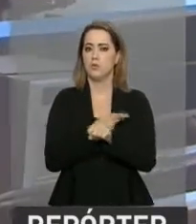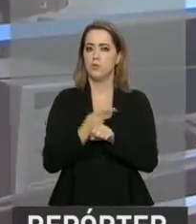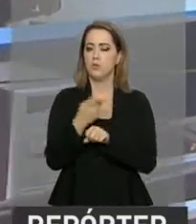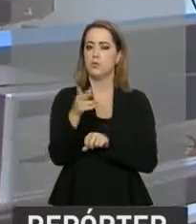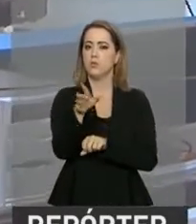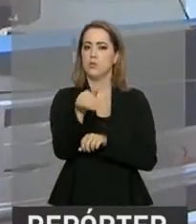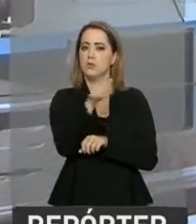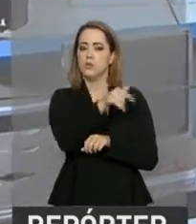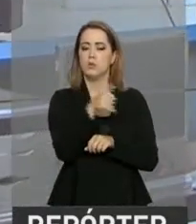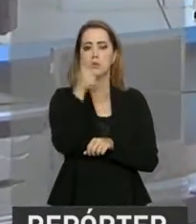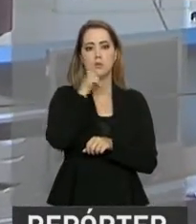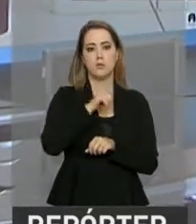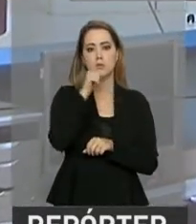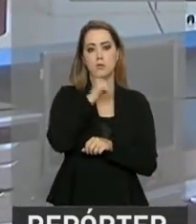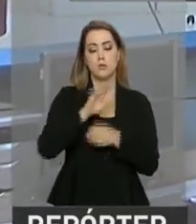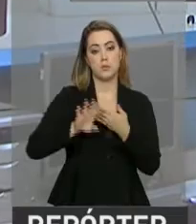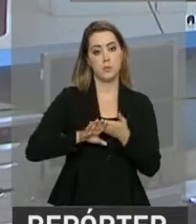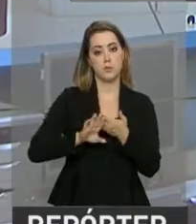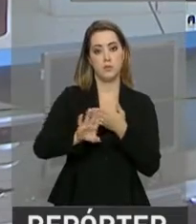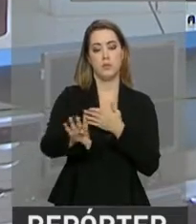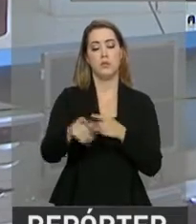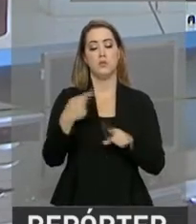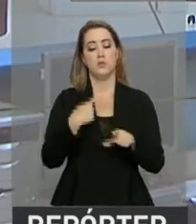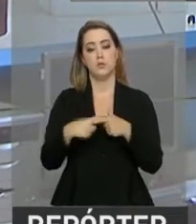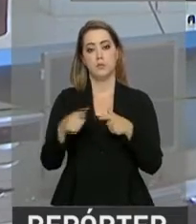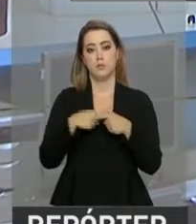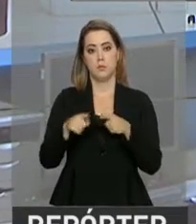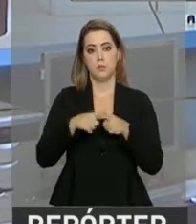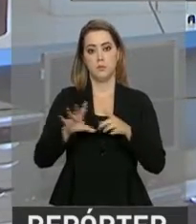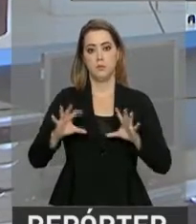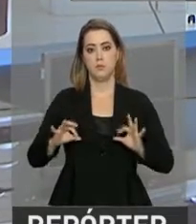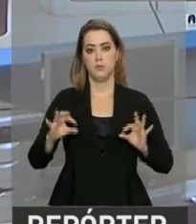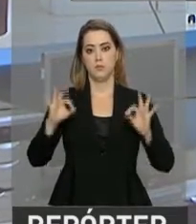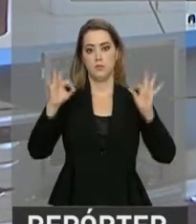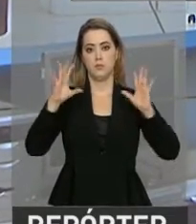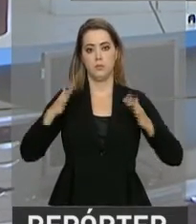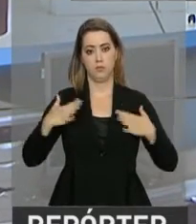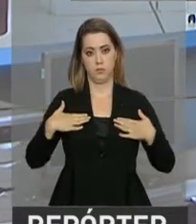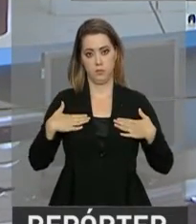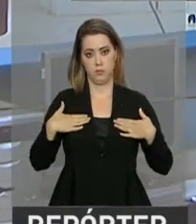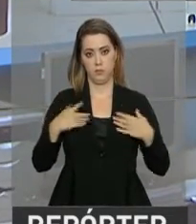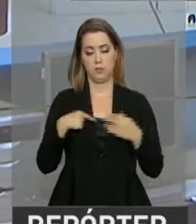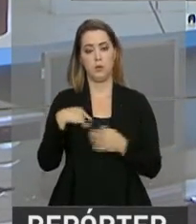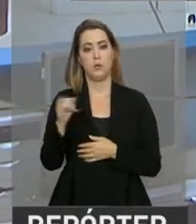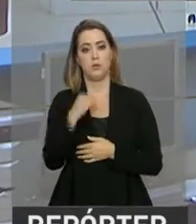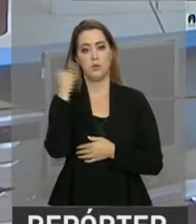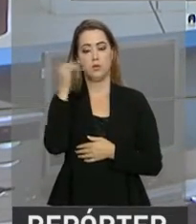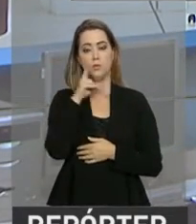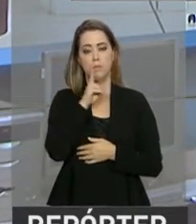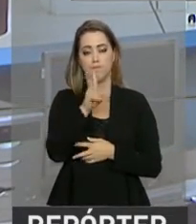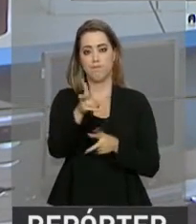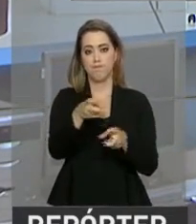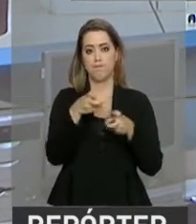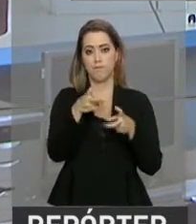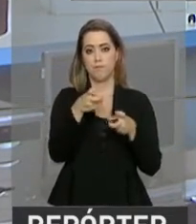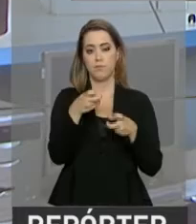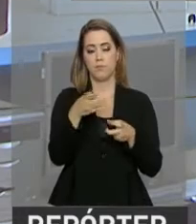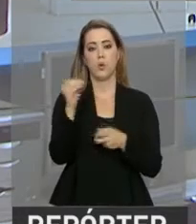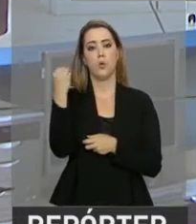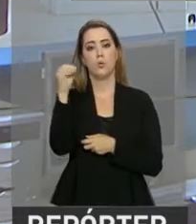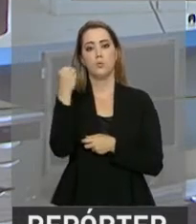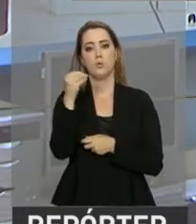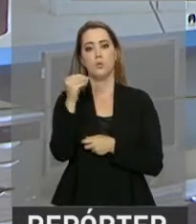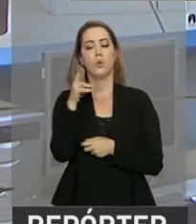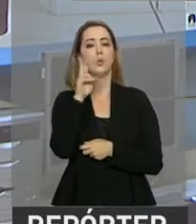das mulheres para a prevenção do câncer de mama e a importância do diagnóstico precoce. É o chamado Outubro Rosa. No Rio de Janeiro,